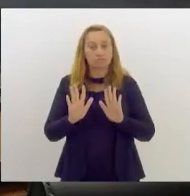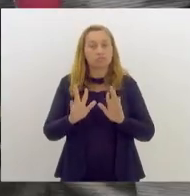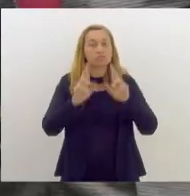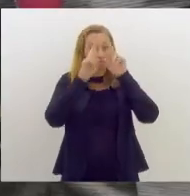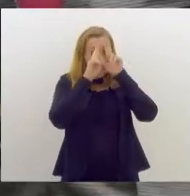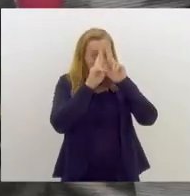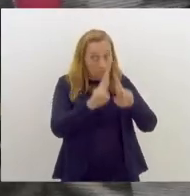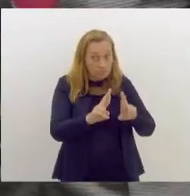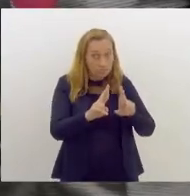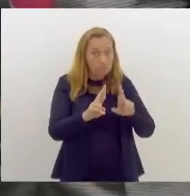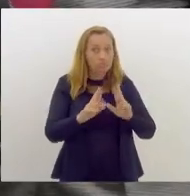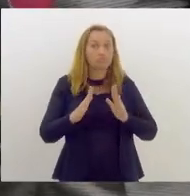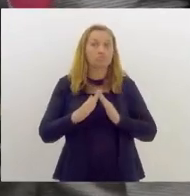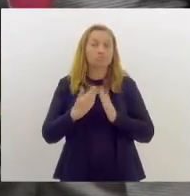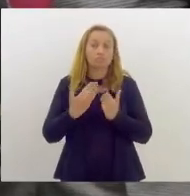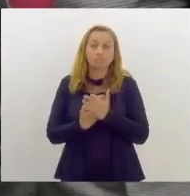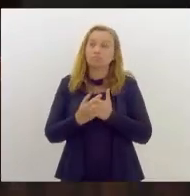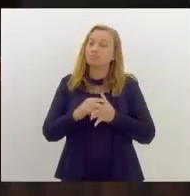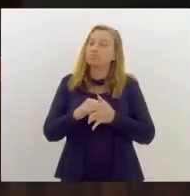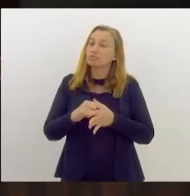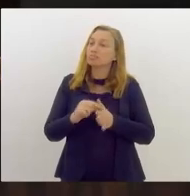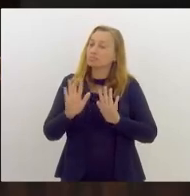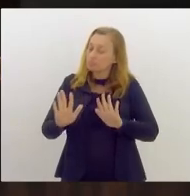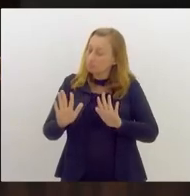respeite o colégio direito